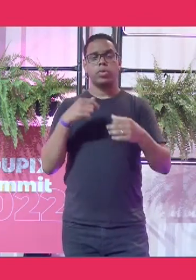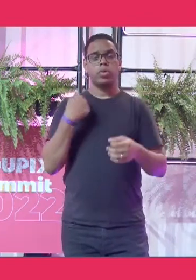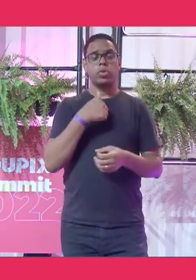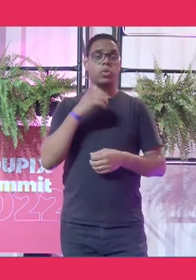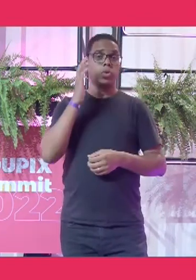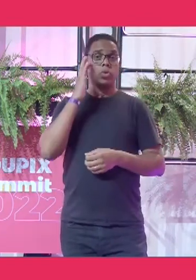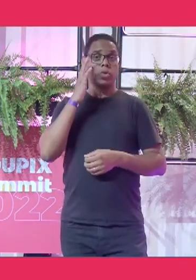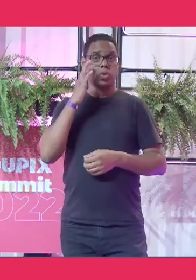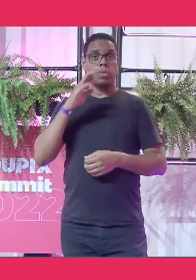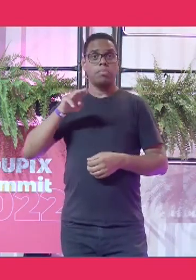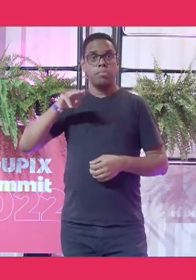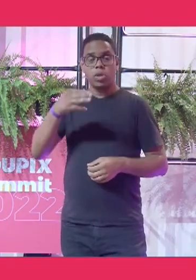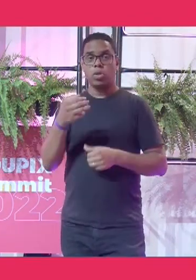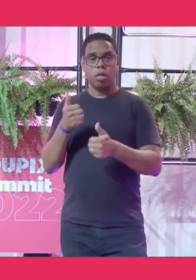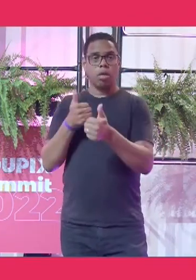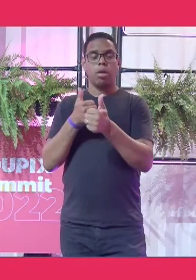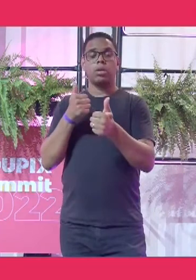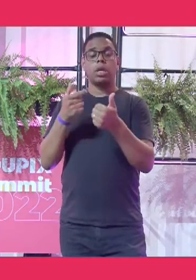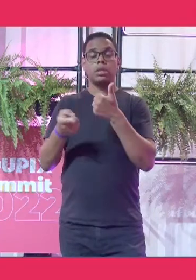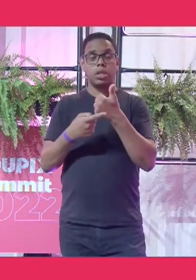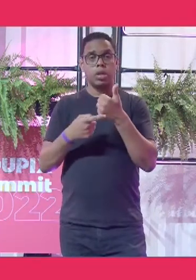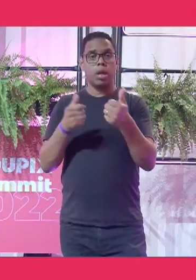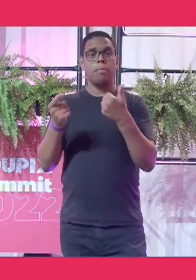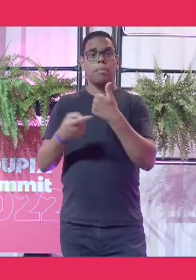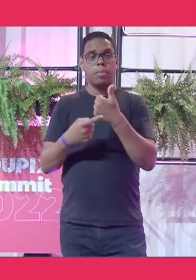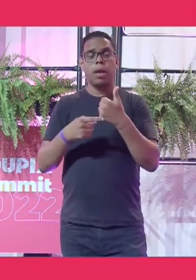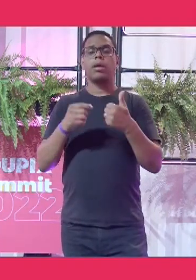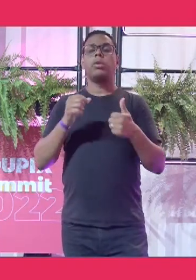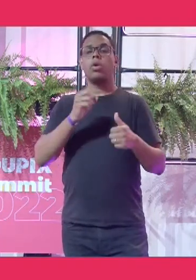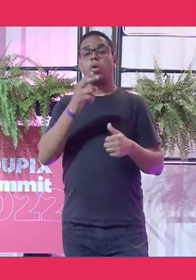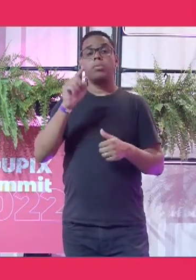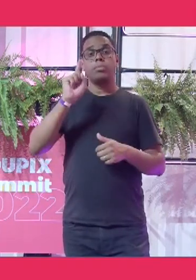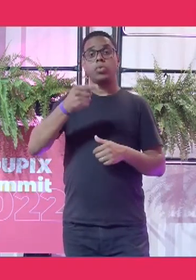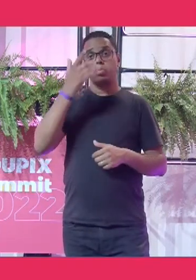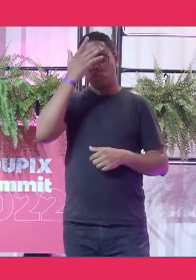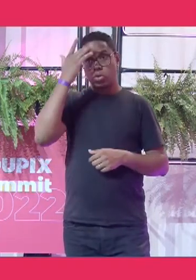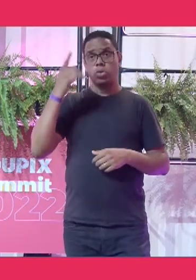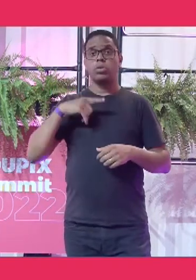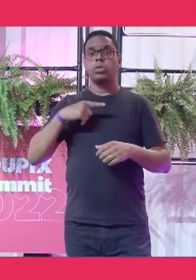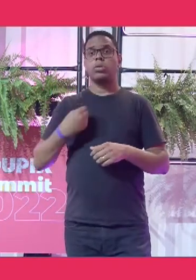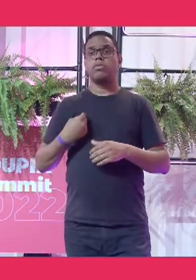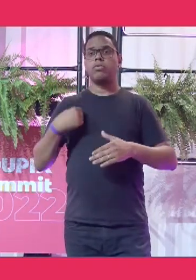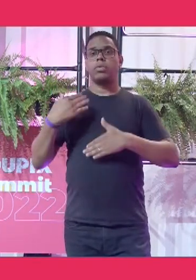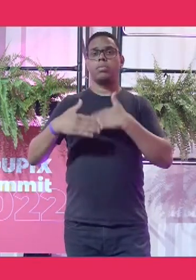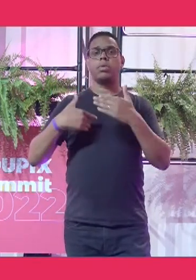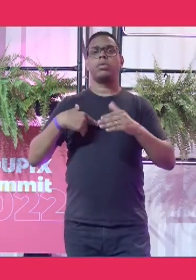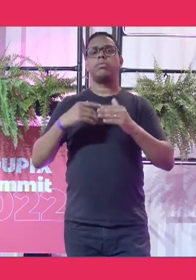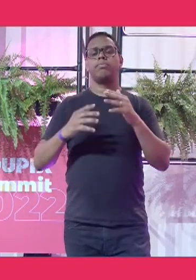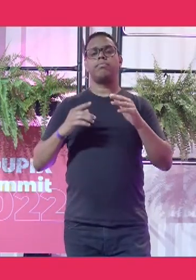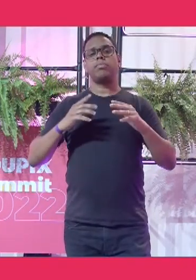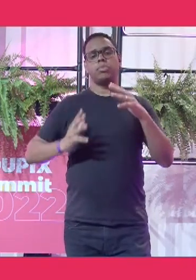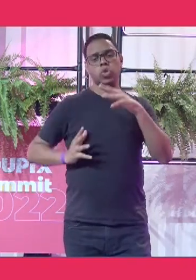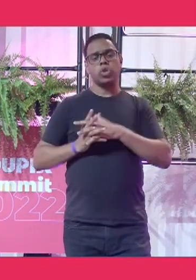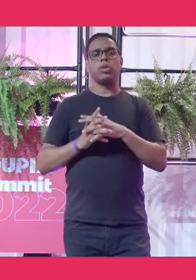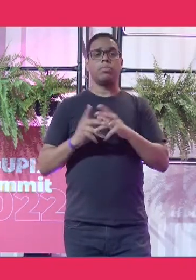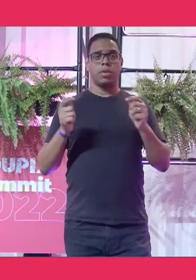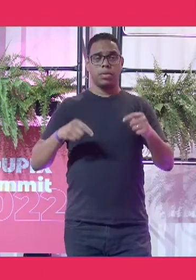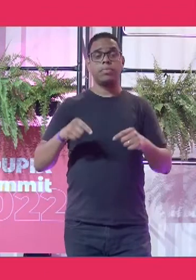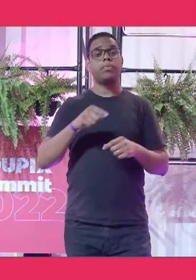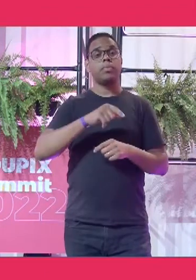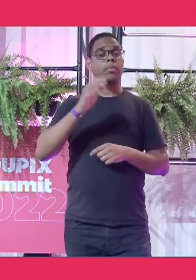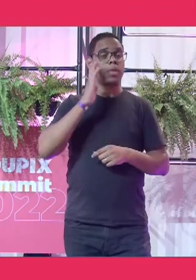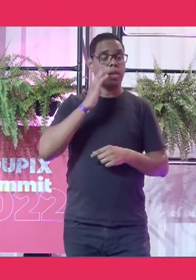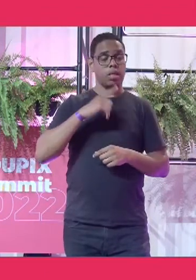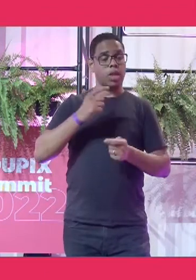em milhões de seguidores. Cara, às vezes são 1000 pessoas que você precisa para fazer uma vida massa, sabe? Para ter